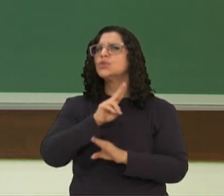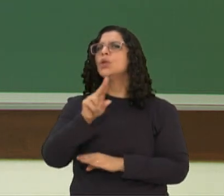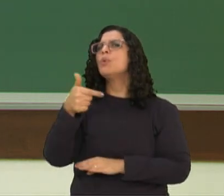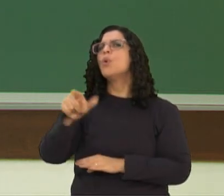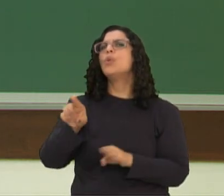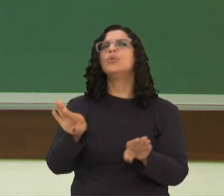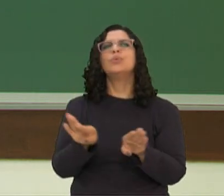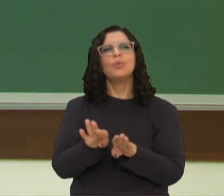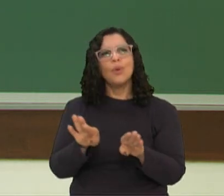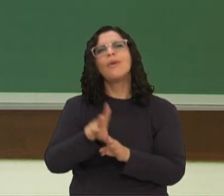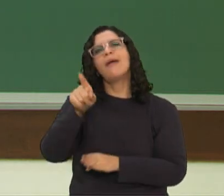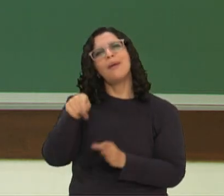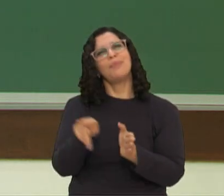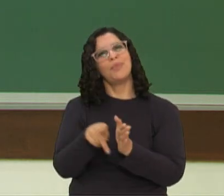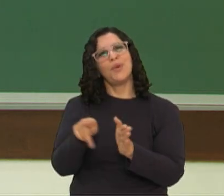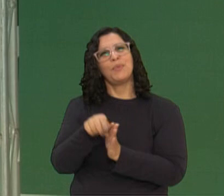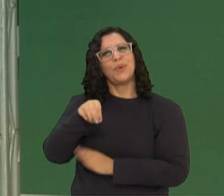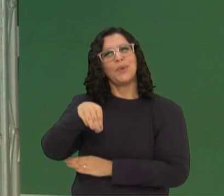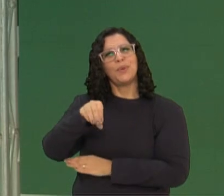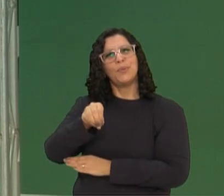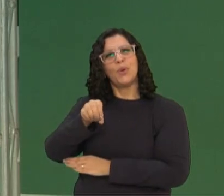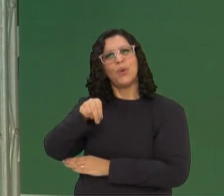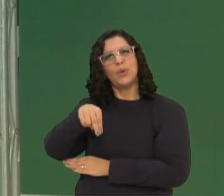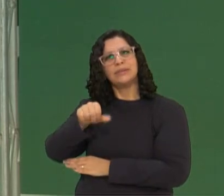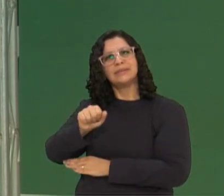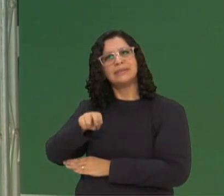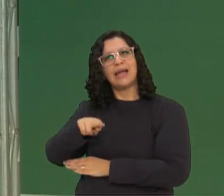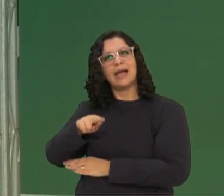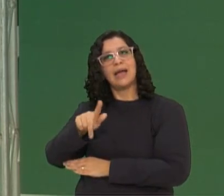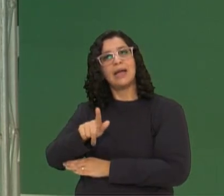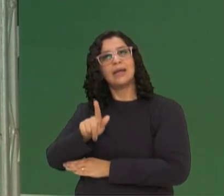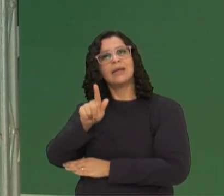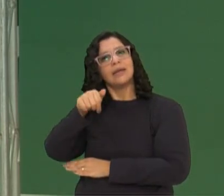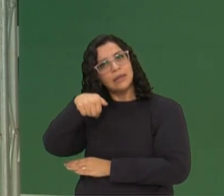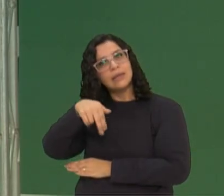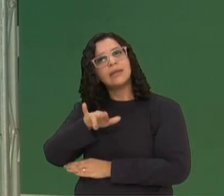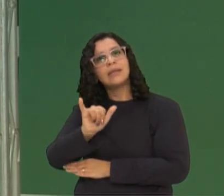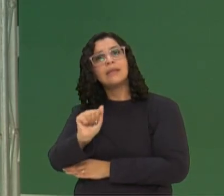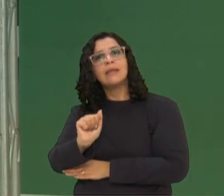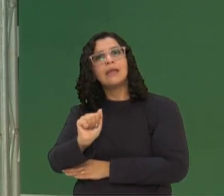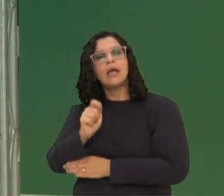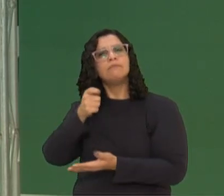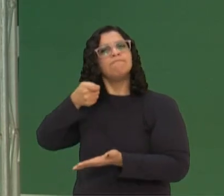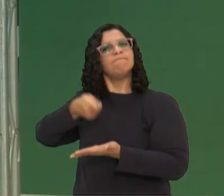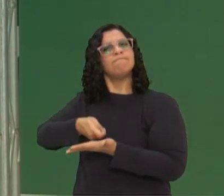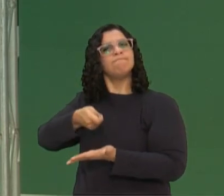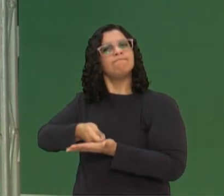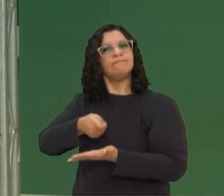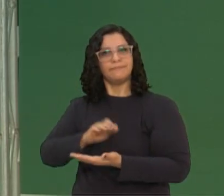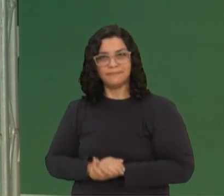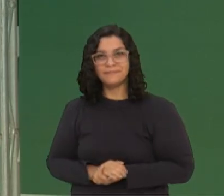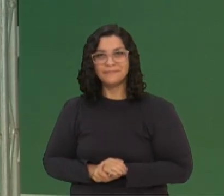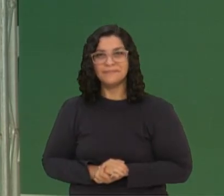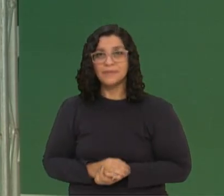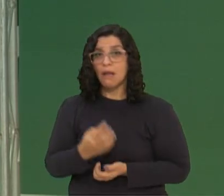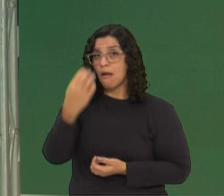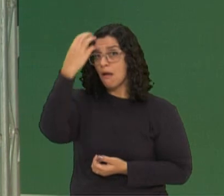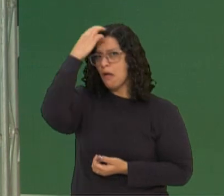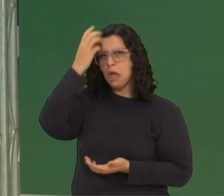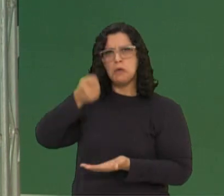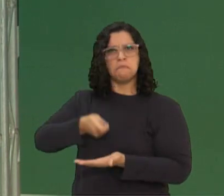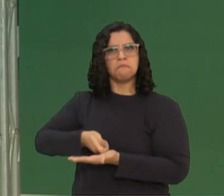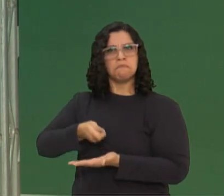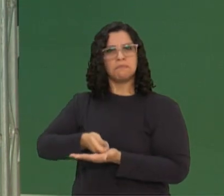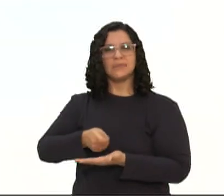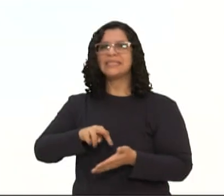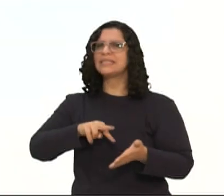nome. Exatamente. Despotismo é a mesma coisa do que monarquia absolutista. Exatamente a mesma coisa.